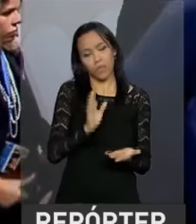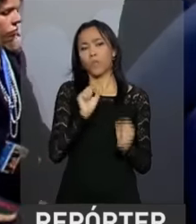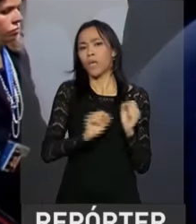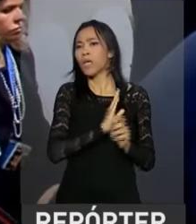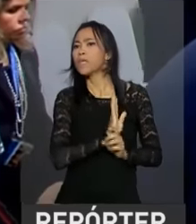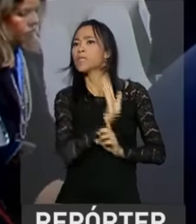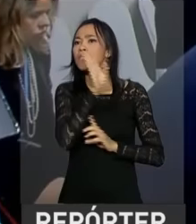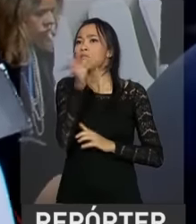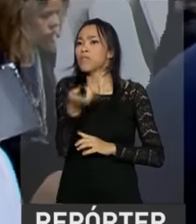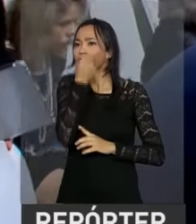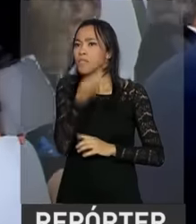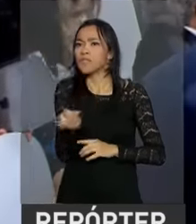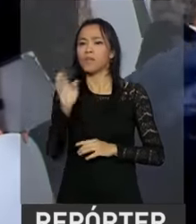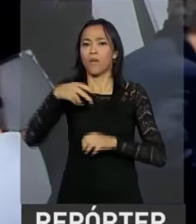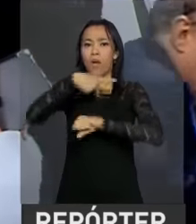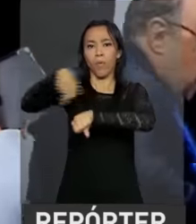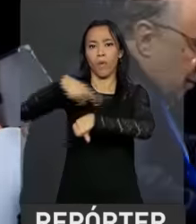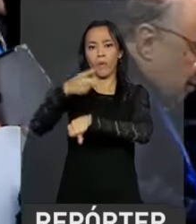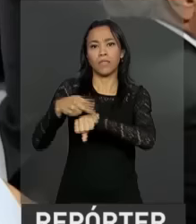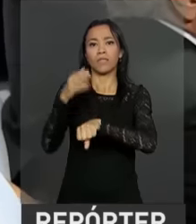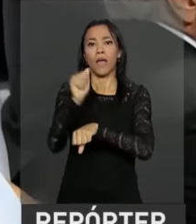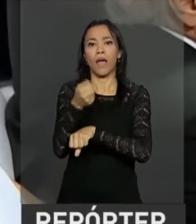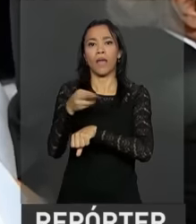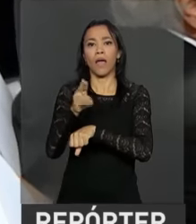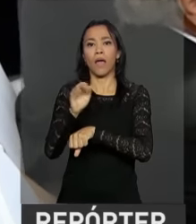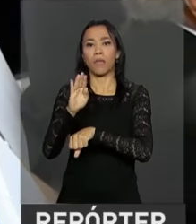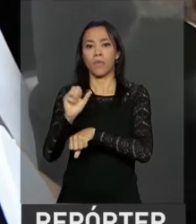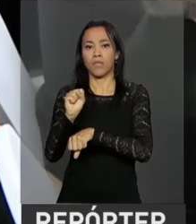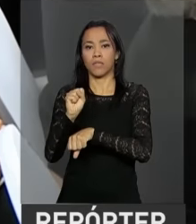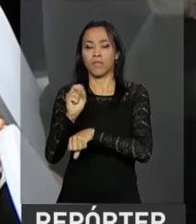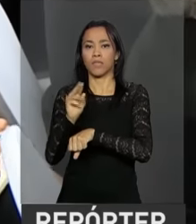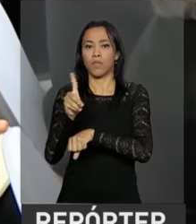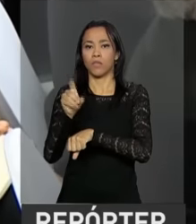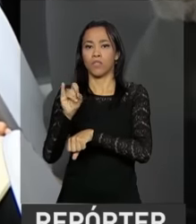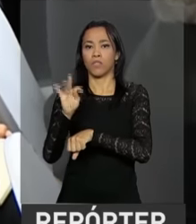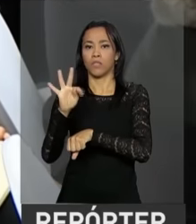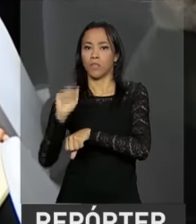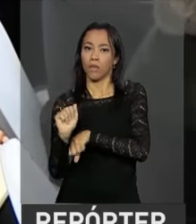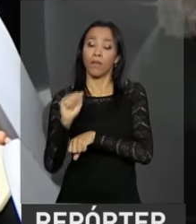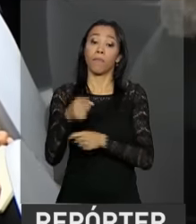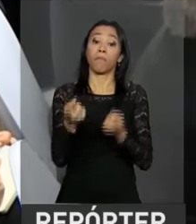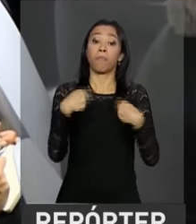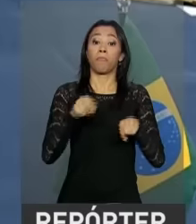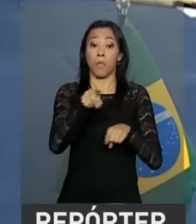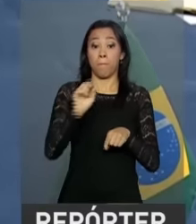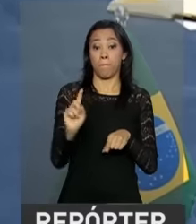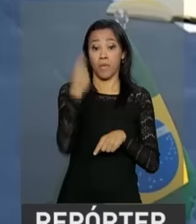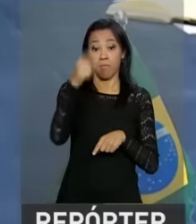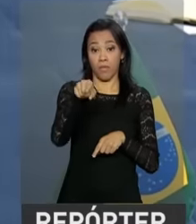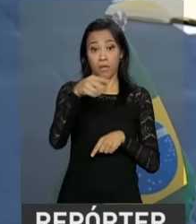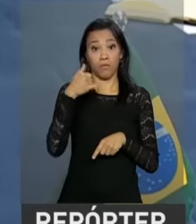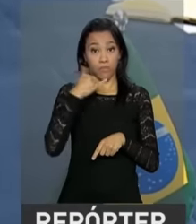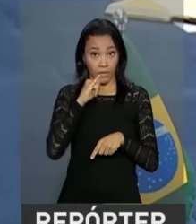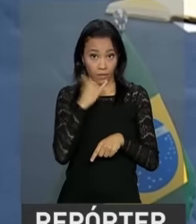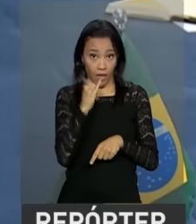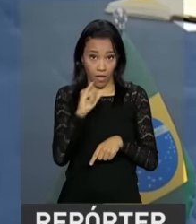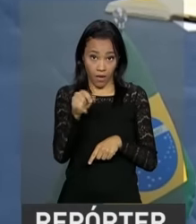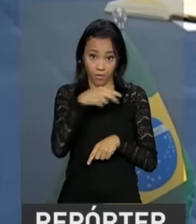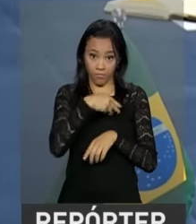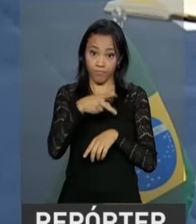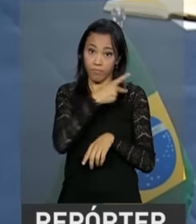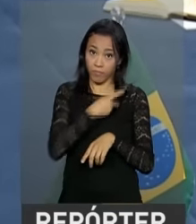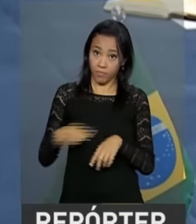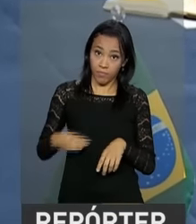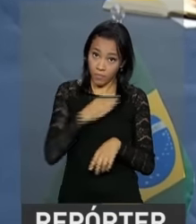Saudita para dar andamento às negociações já na conversa com o primeiro-ministro da Itália matateu renzi o presidente